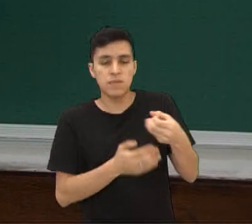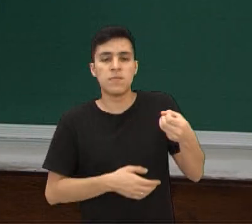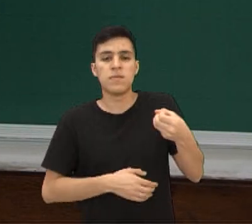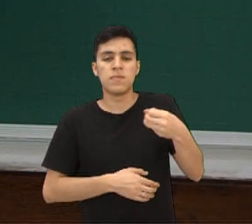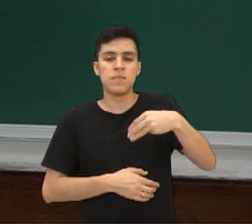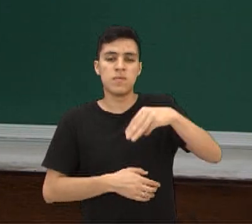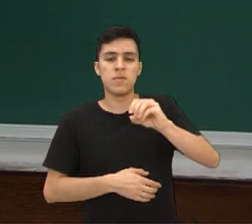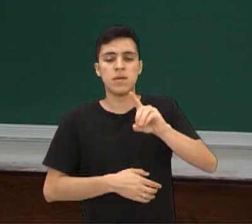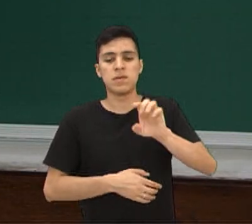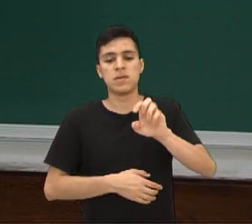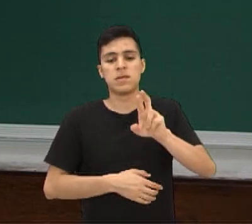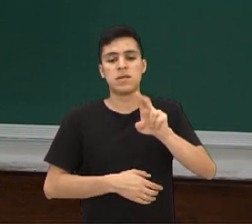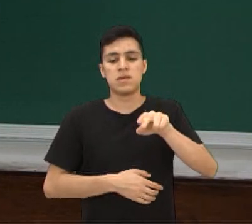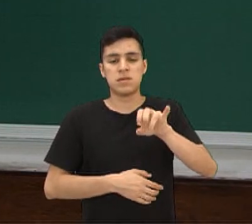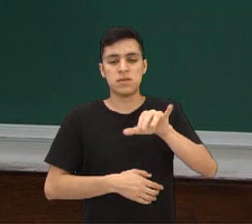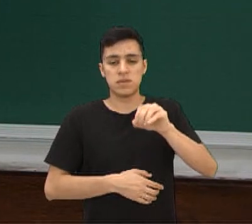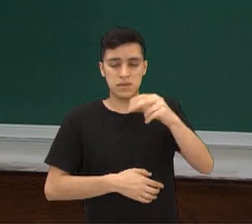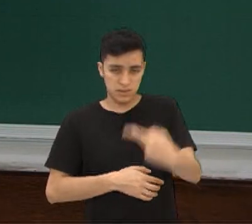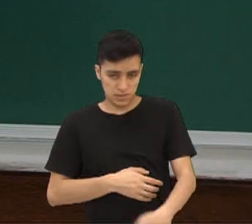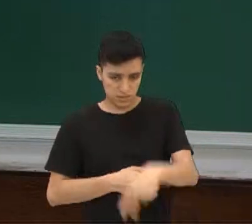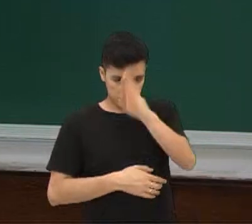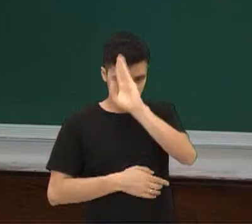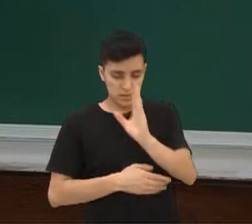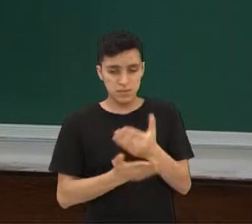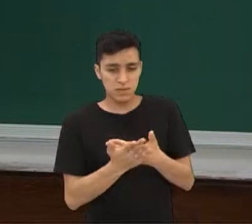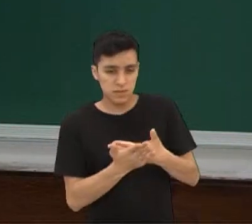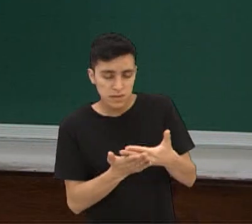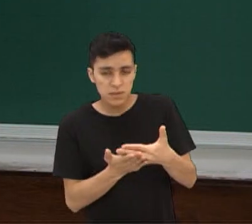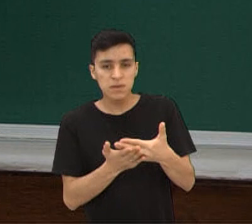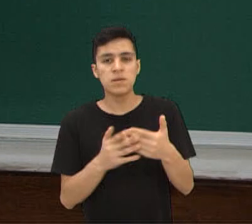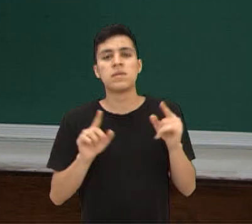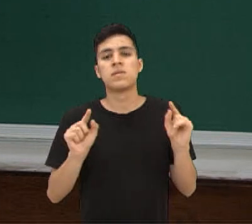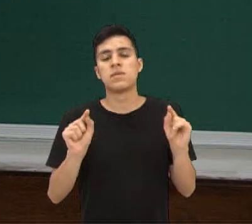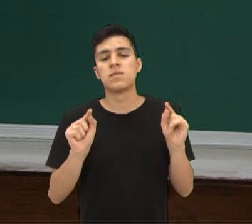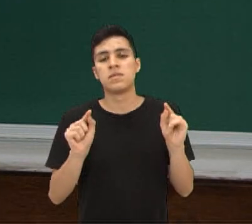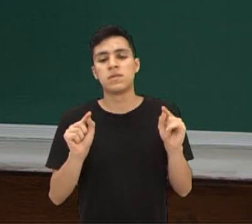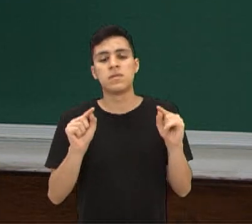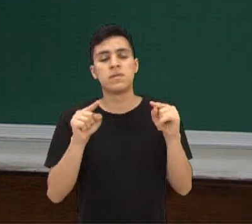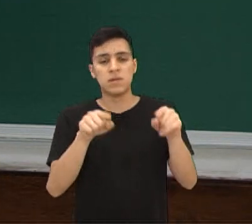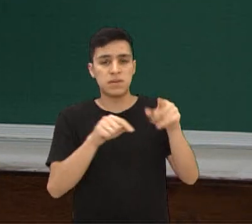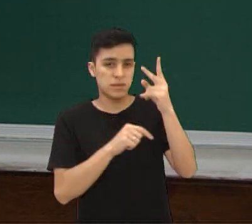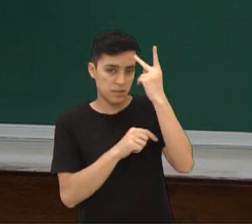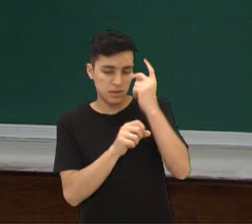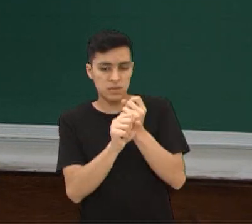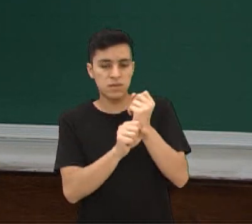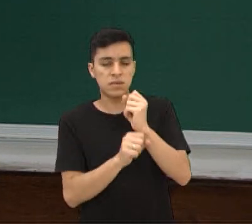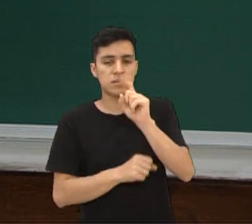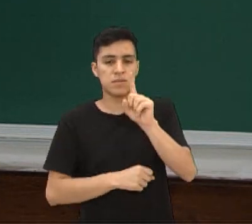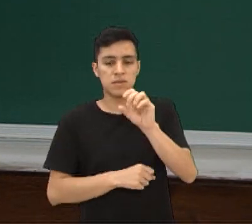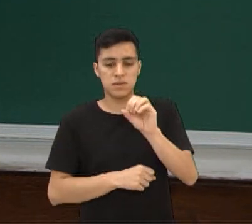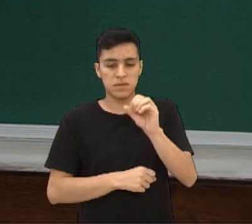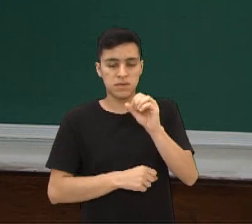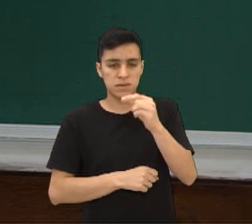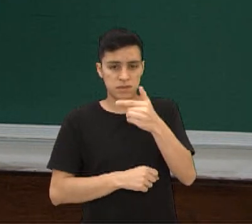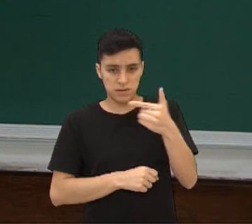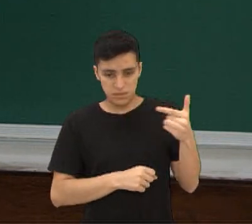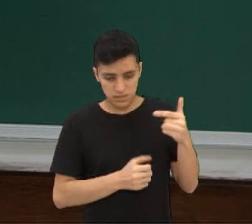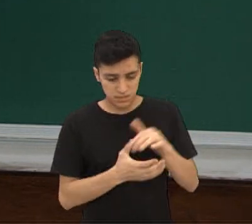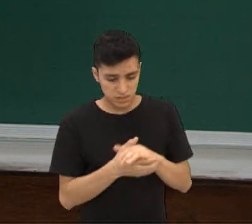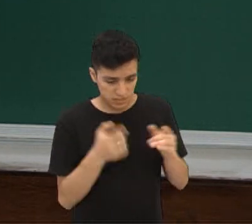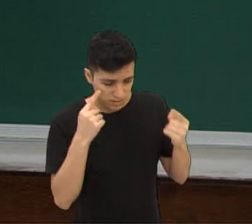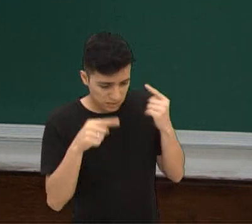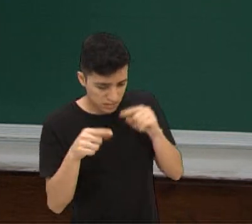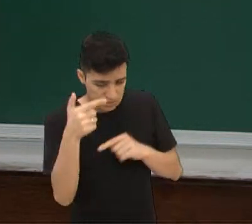Brasil, que trouxe, ou que deu início, ou que iniciou em São Paulo no ano de 1922. Observem